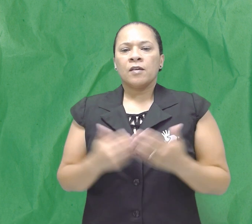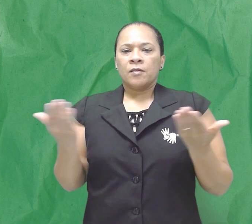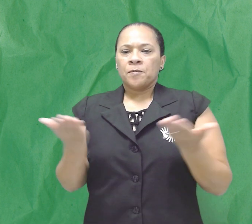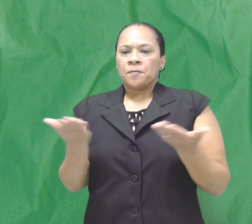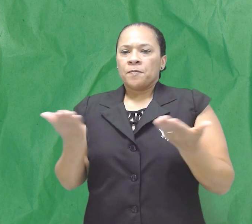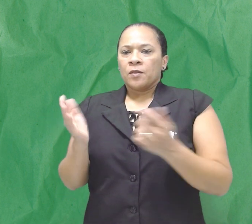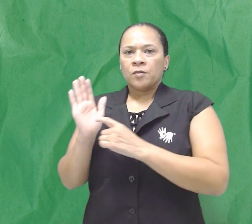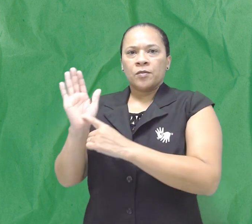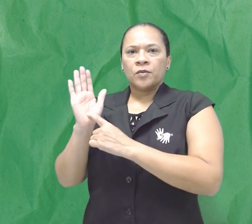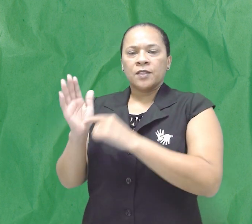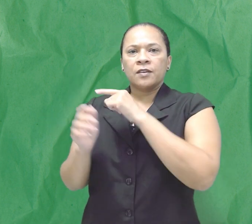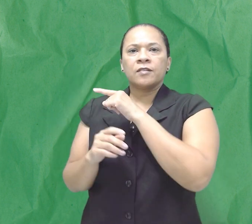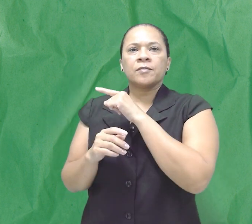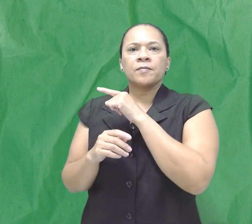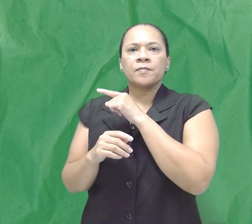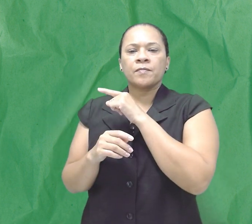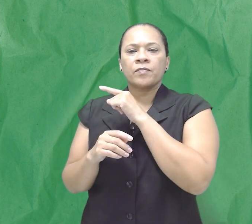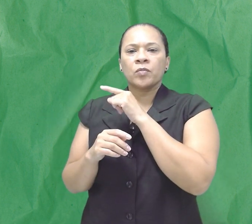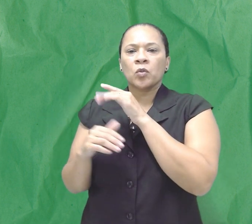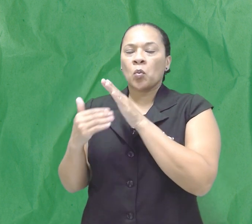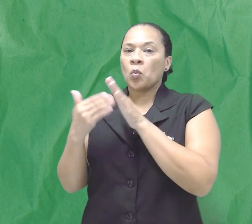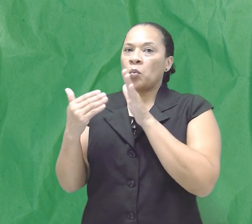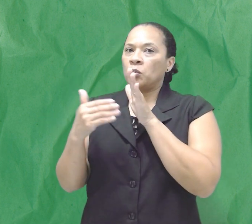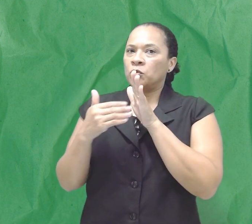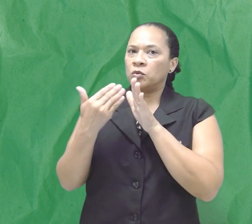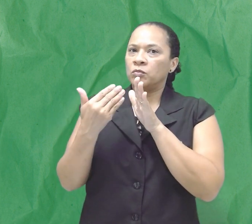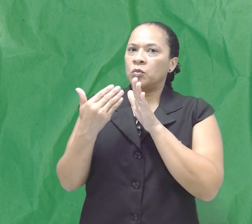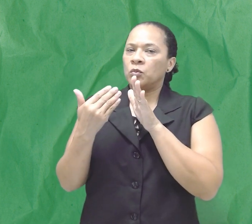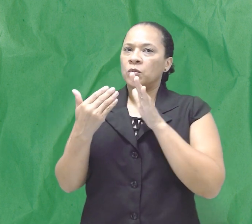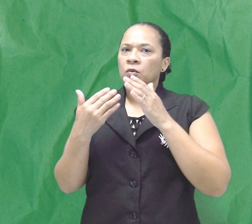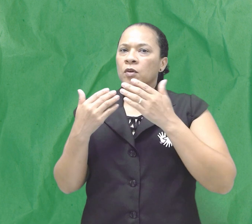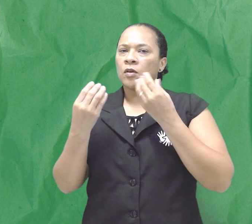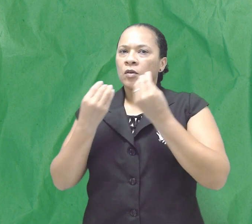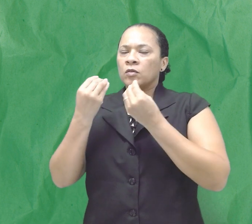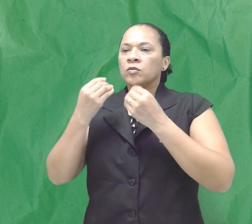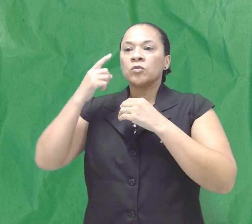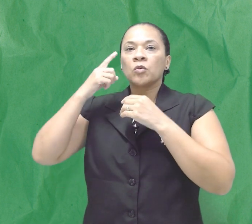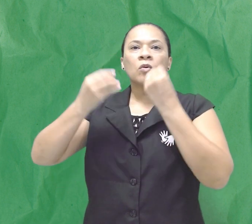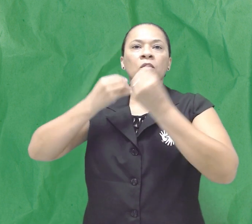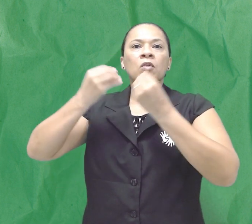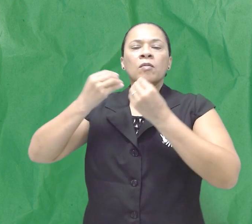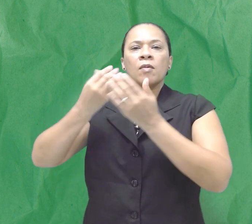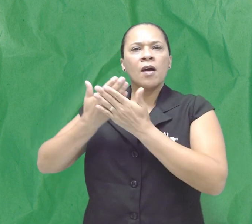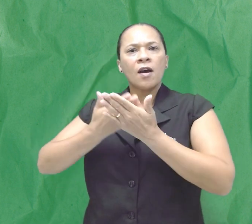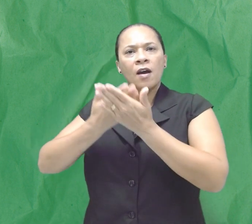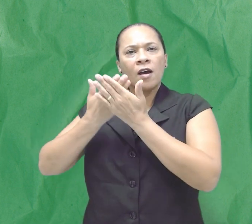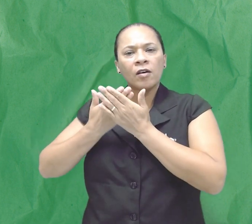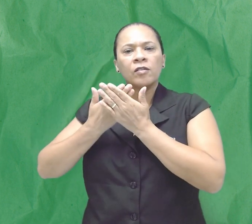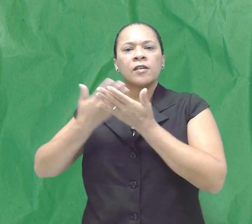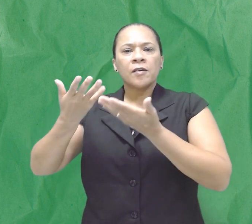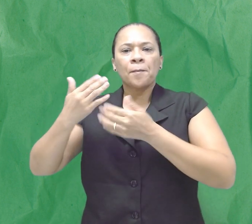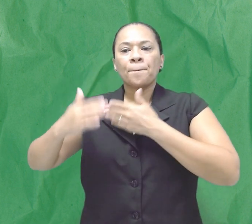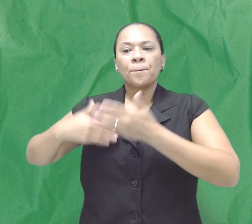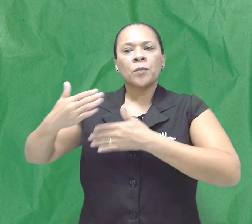passar para a nossa, né, última técnica de rotina que a gente vai discutir nessa nossa videoaula,